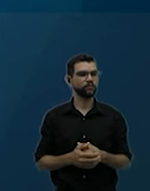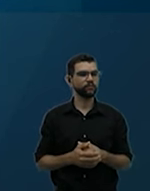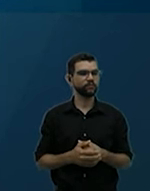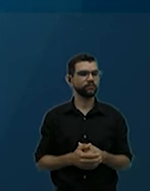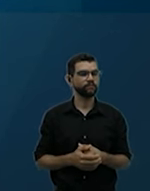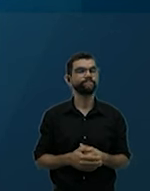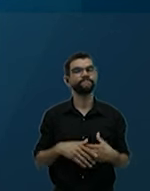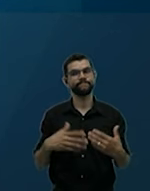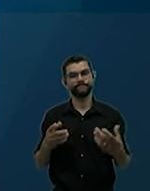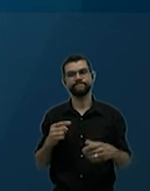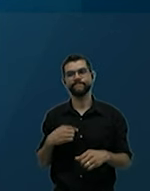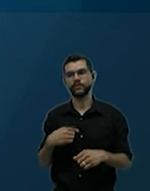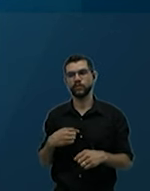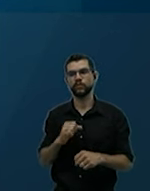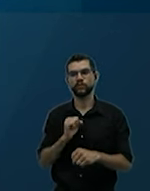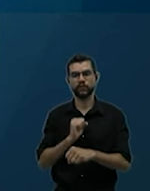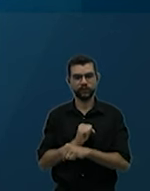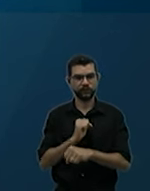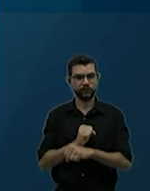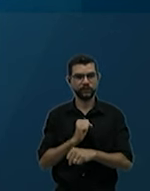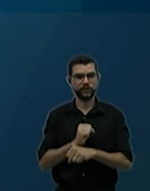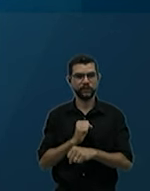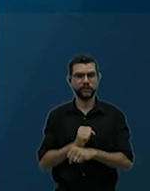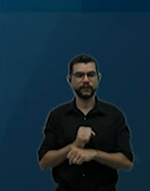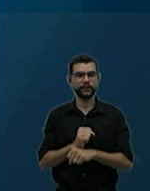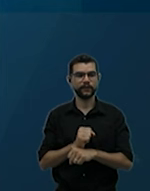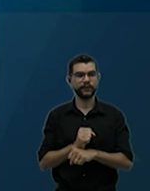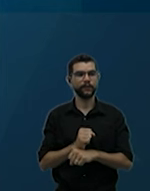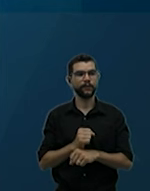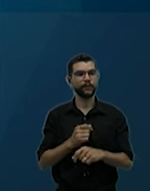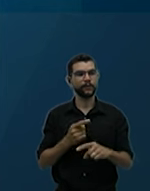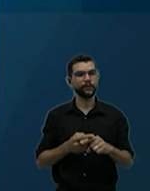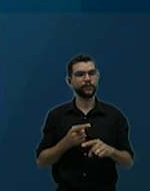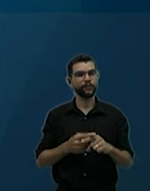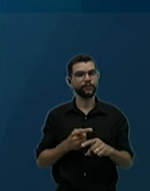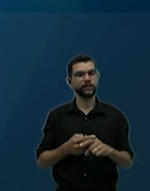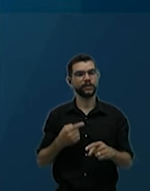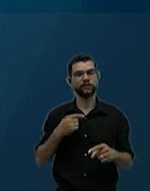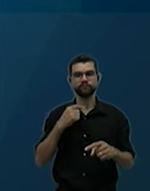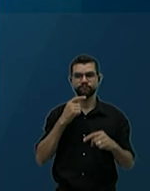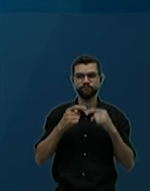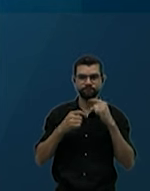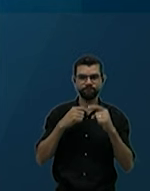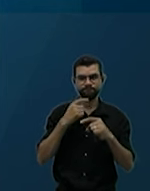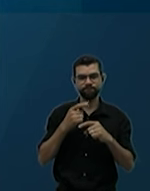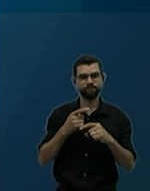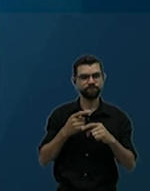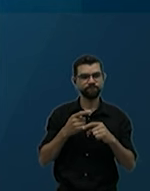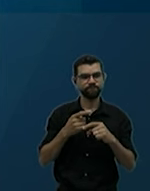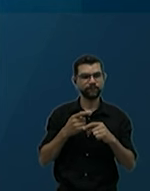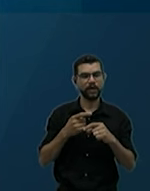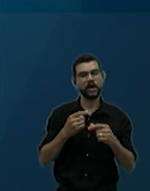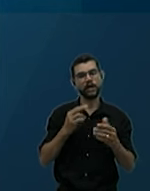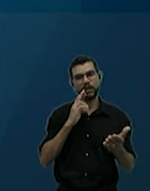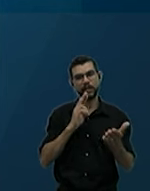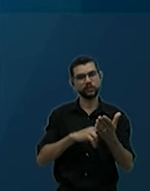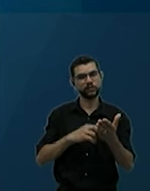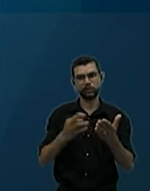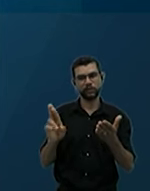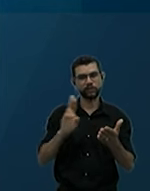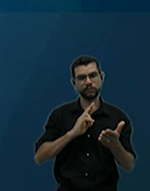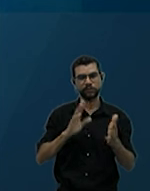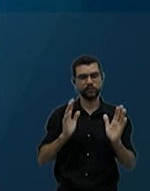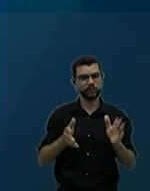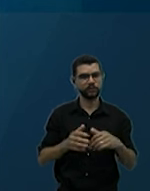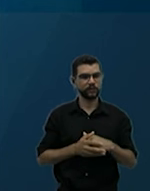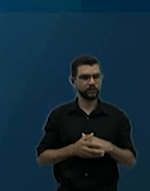estou aderindo, porque a minha dúvida já foi, então, complementada pela eminente relatora. Então, os demais também aguardam para